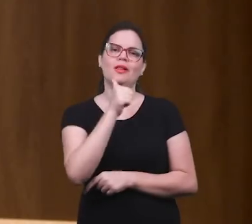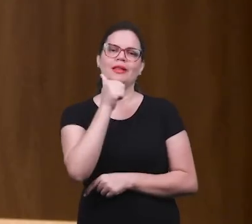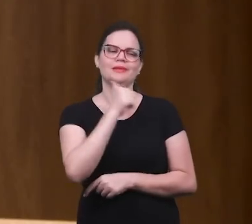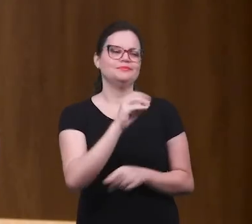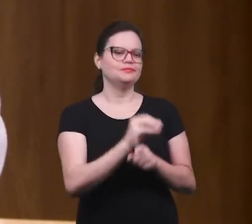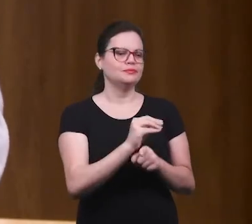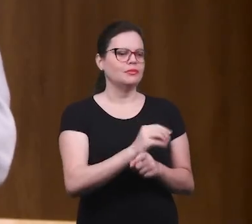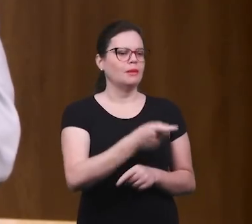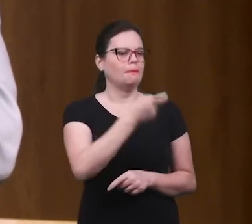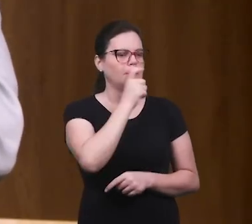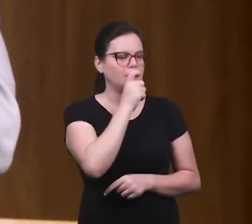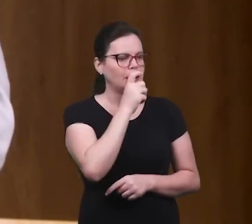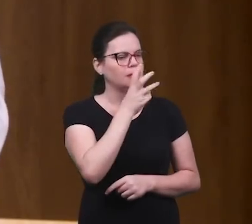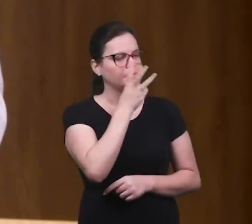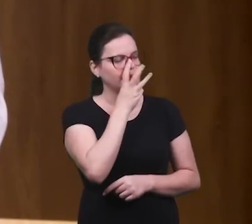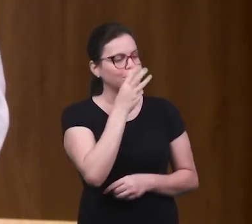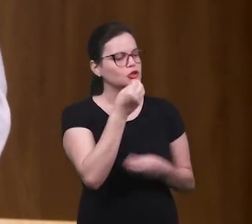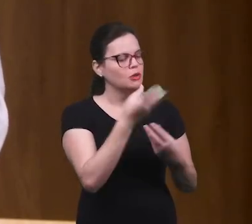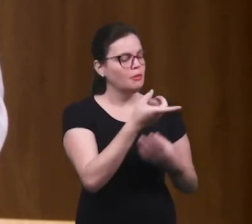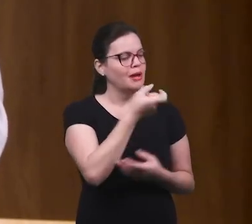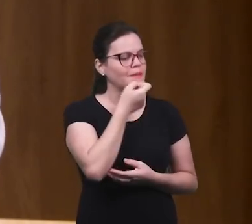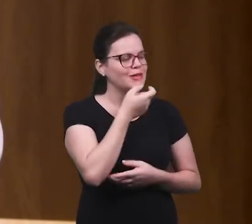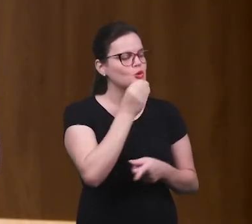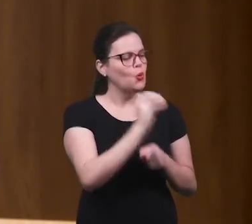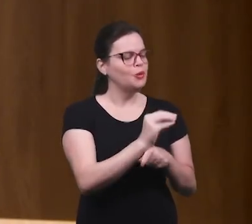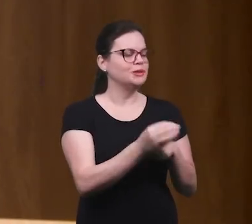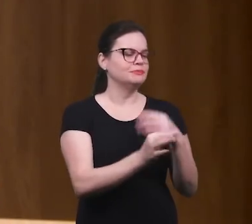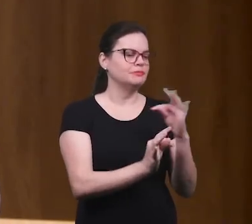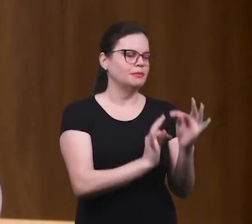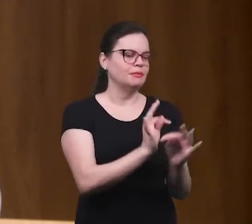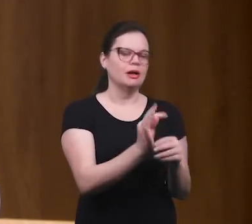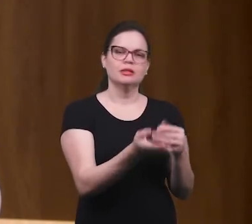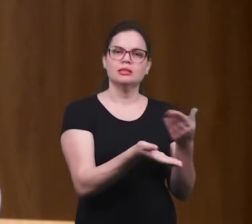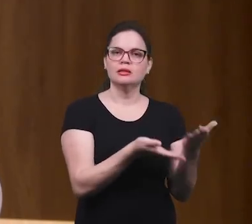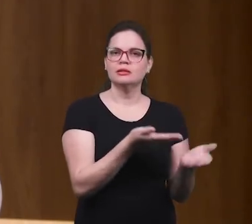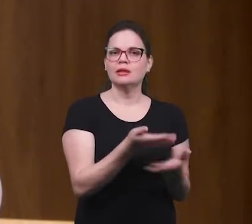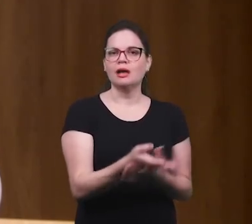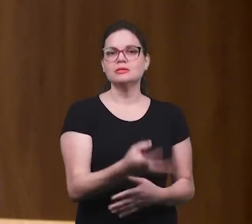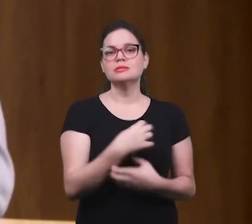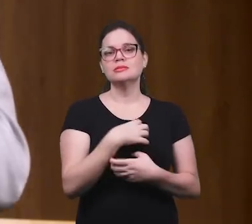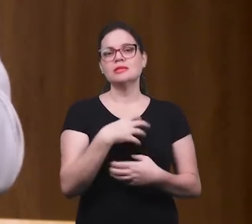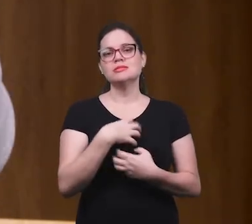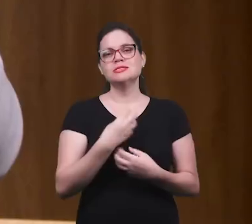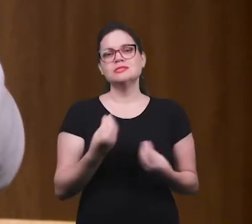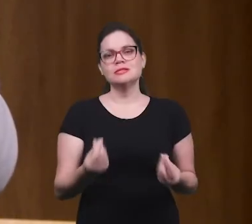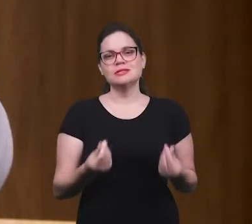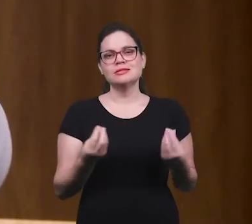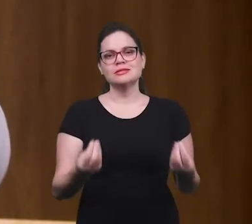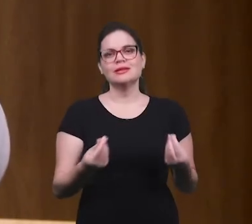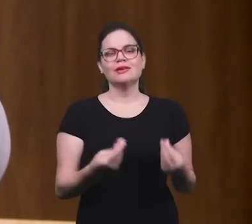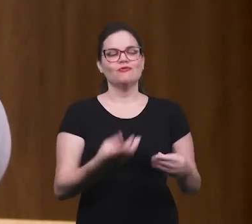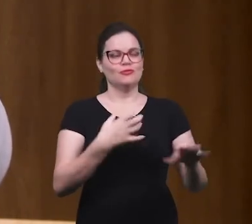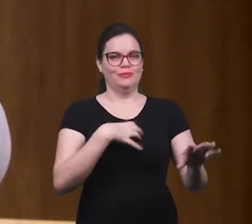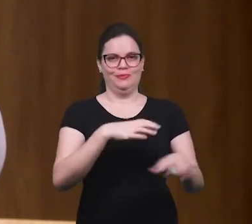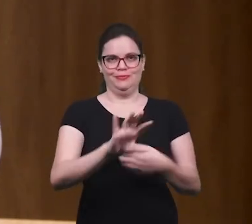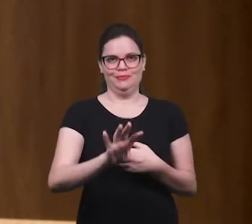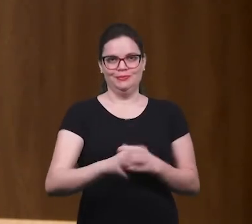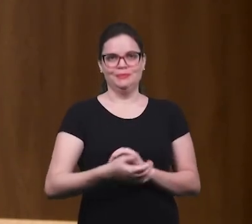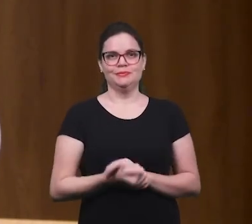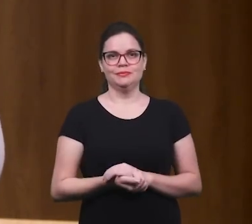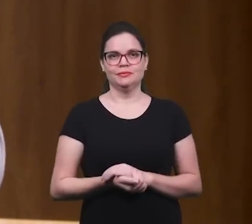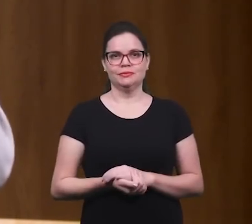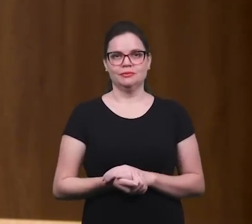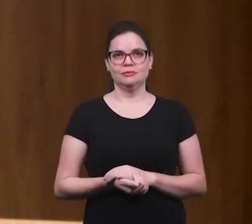e o remédio, elas têm essa sensibilidade. E às vezes o homem, quando está ligando para os pais, é porque